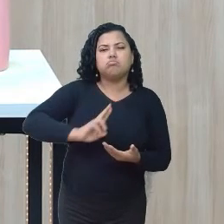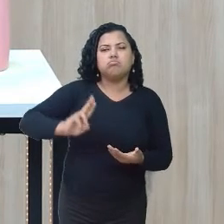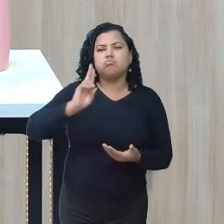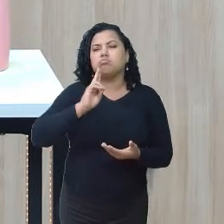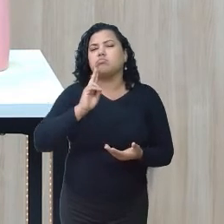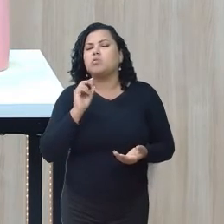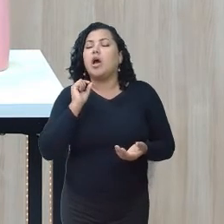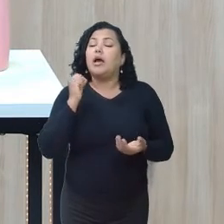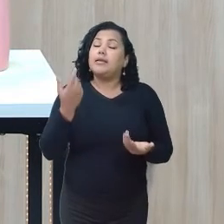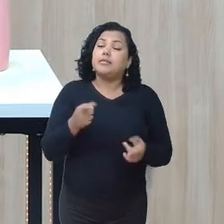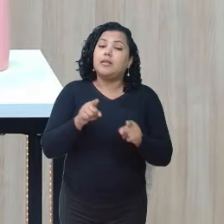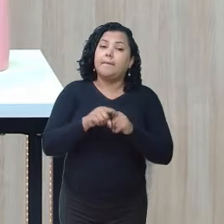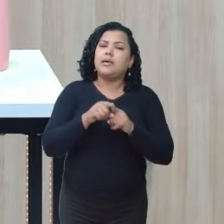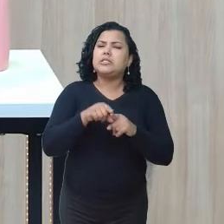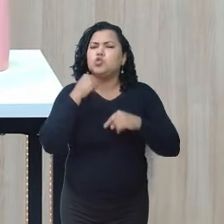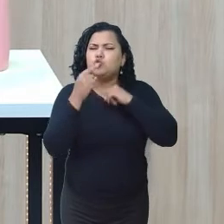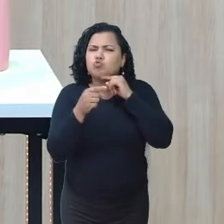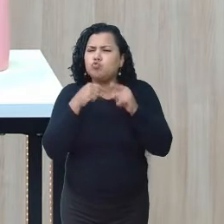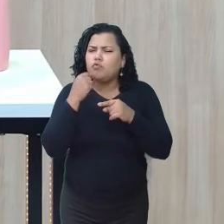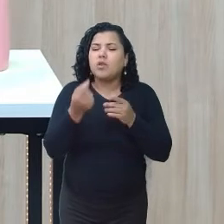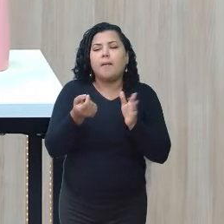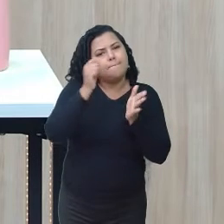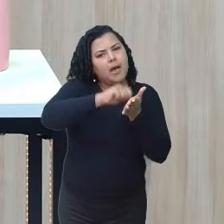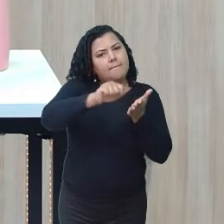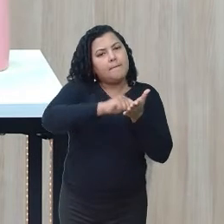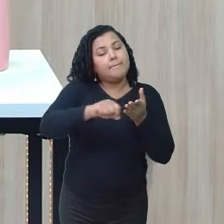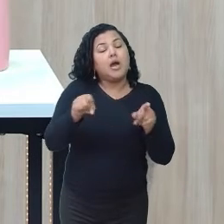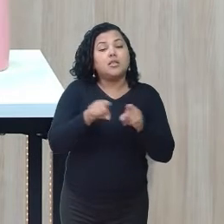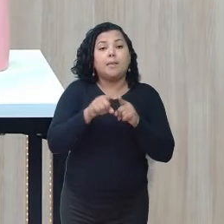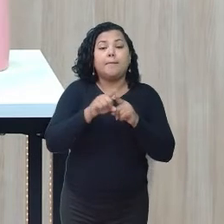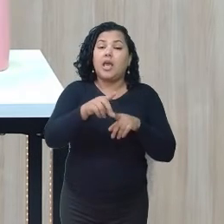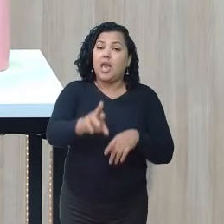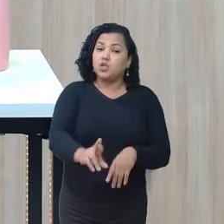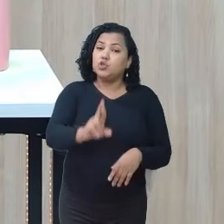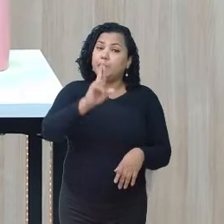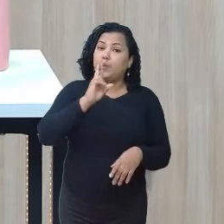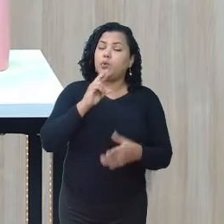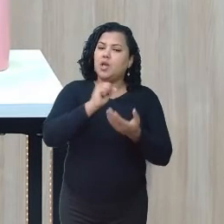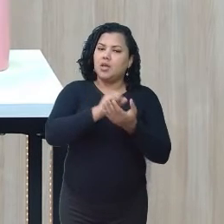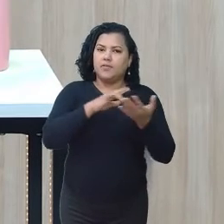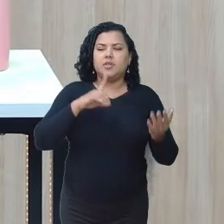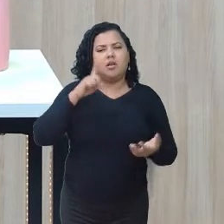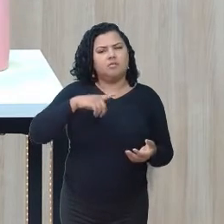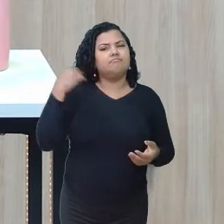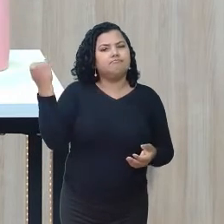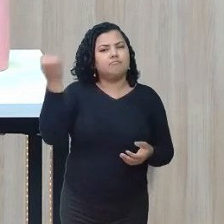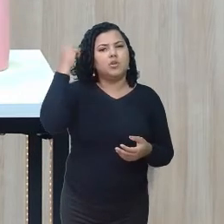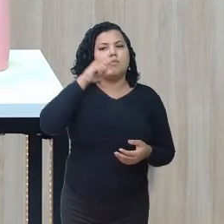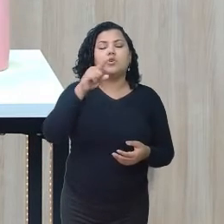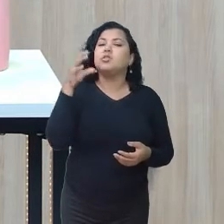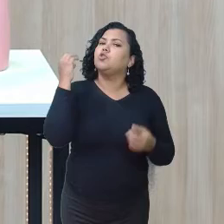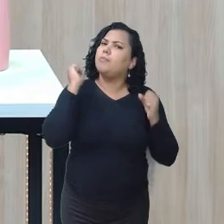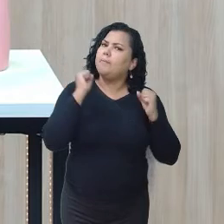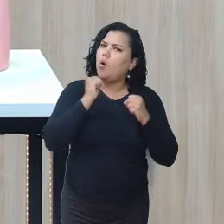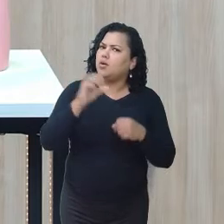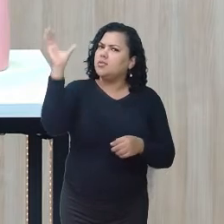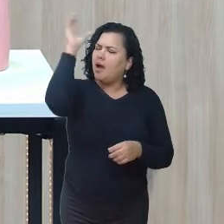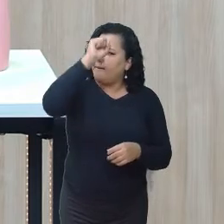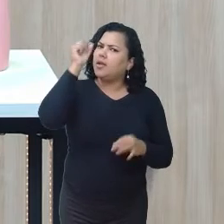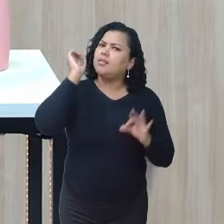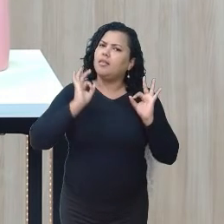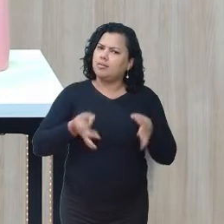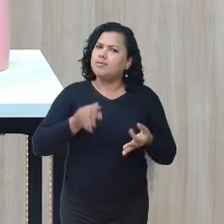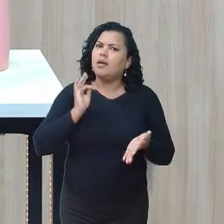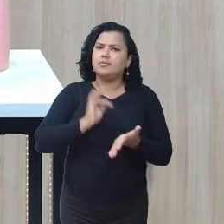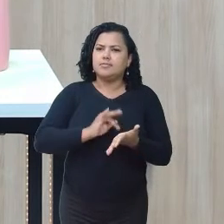sugestões, responder as atividades. É muito importante para que vocês possam memorizar e aprender realmente hoje